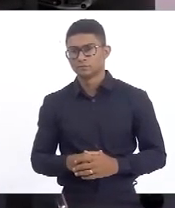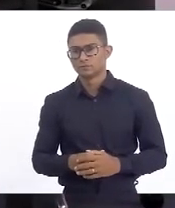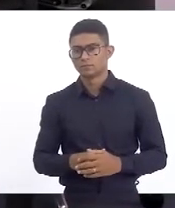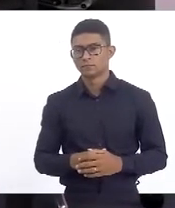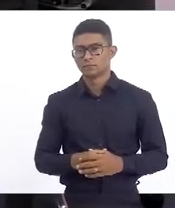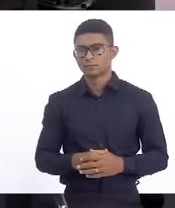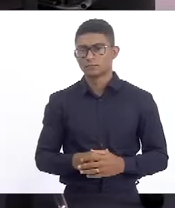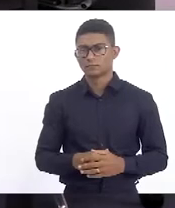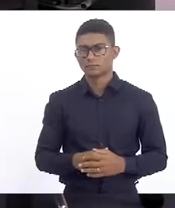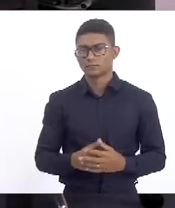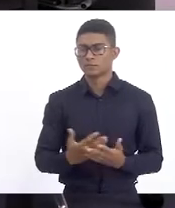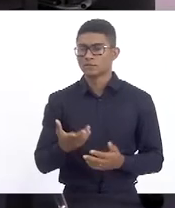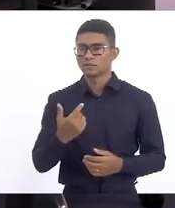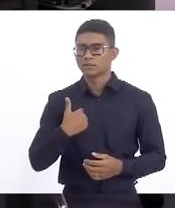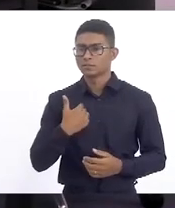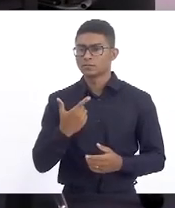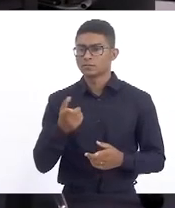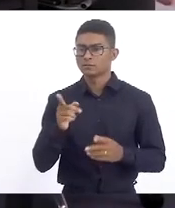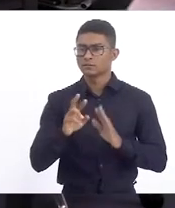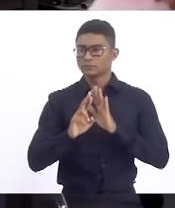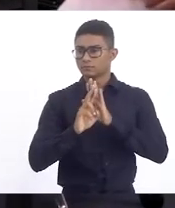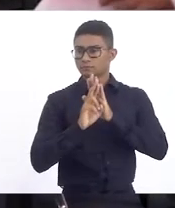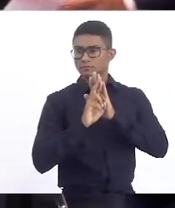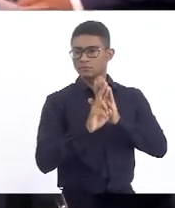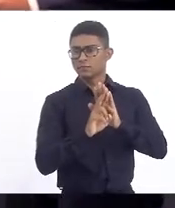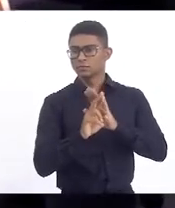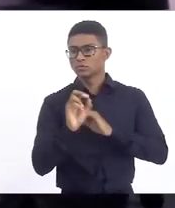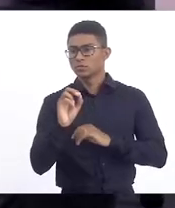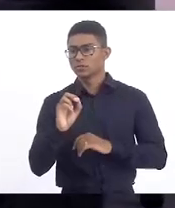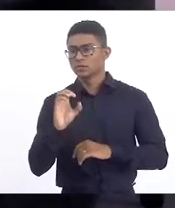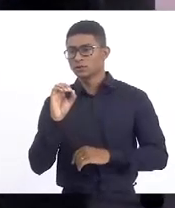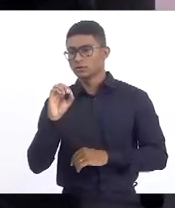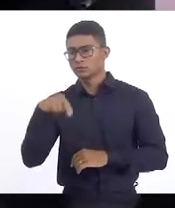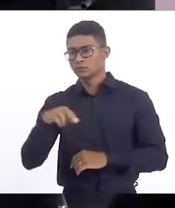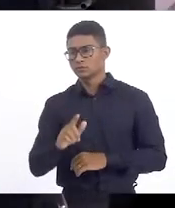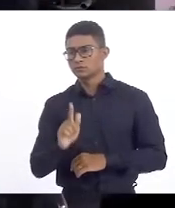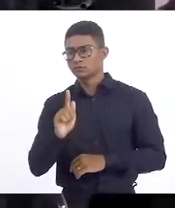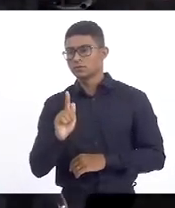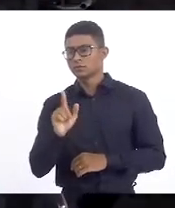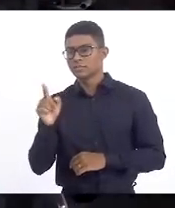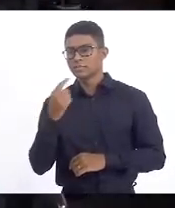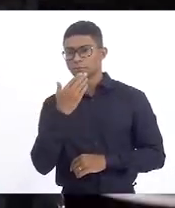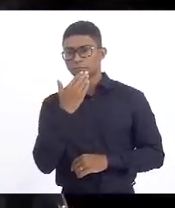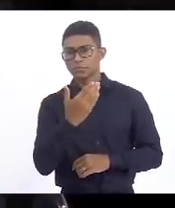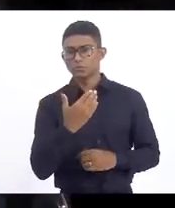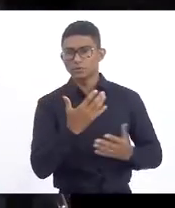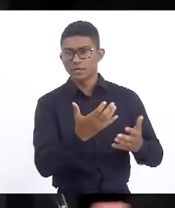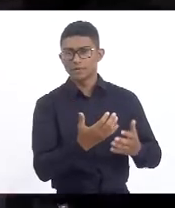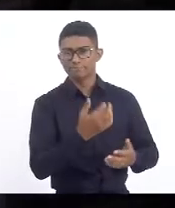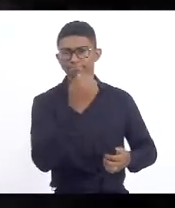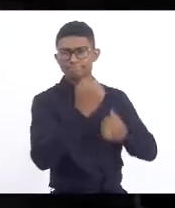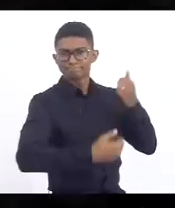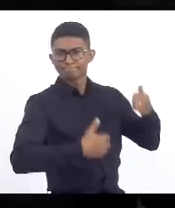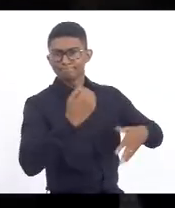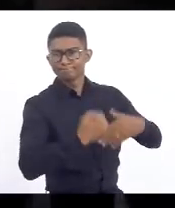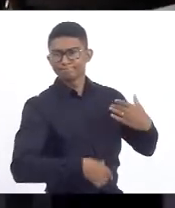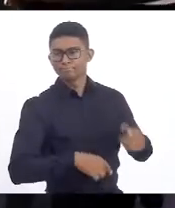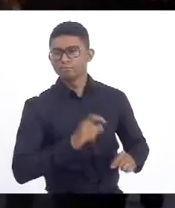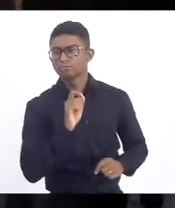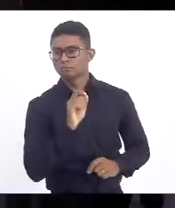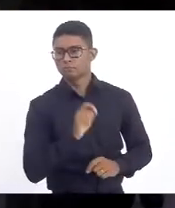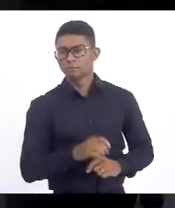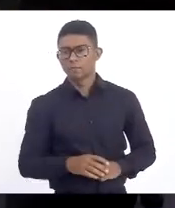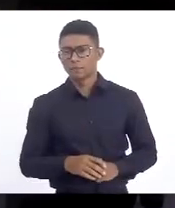aqui, um representante da ONG, que está pedindo para falar, mandou aqui, a Defensoria, da